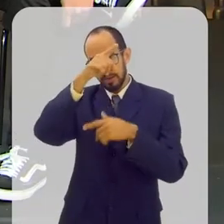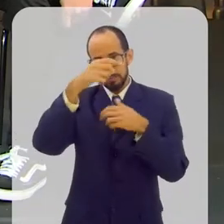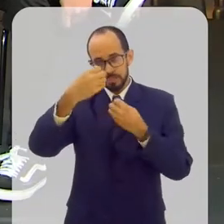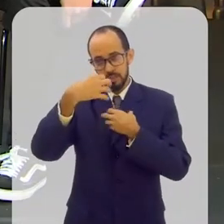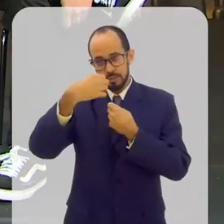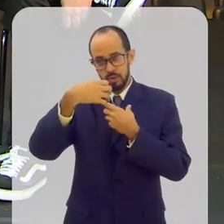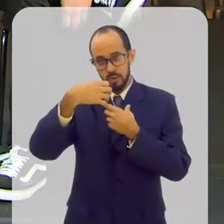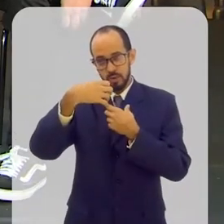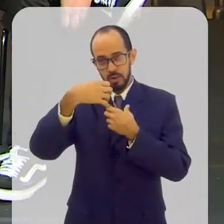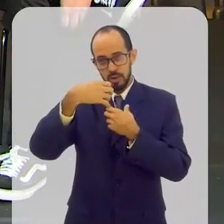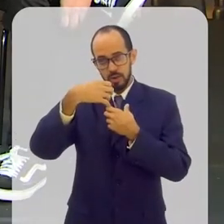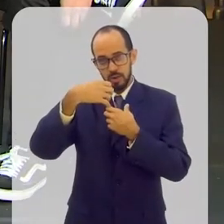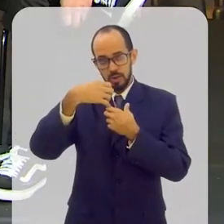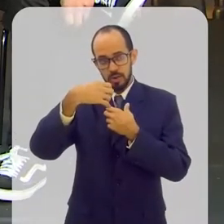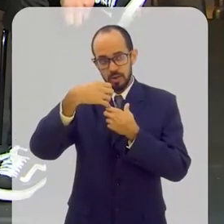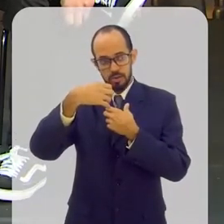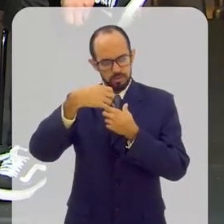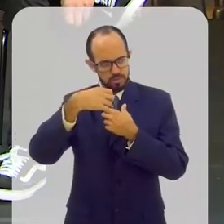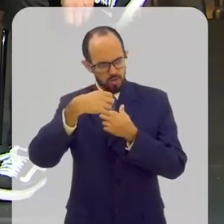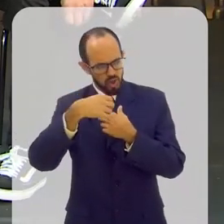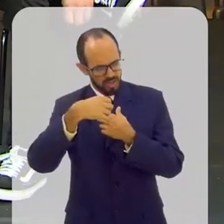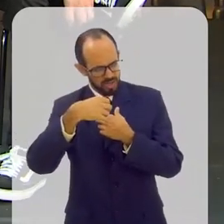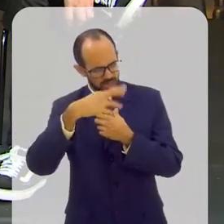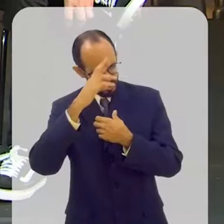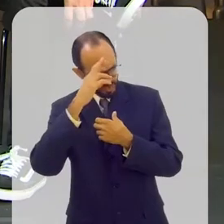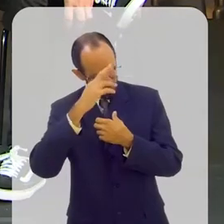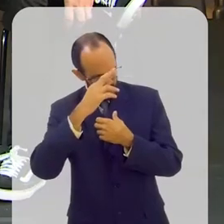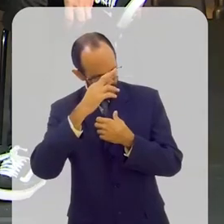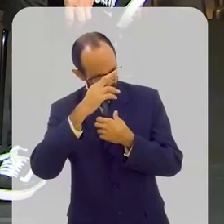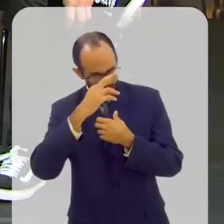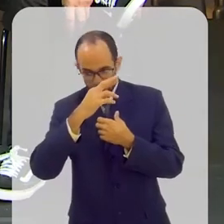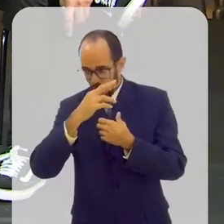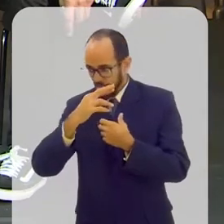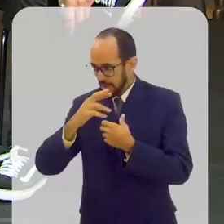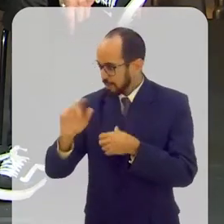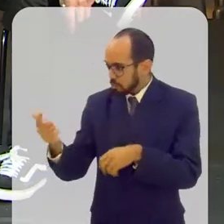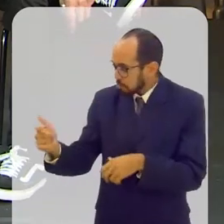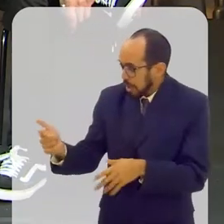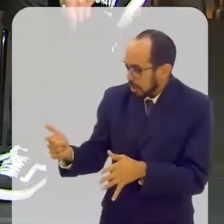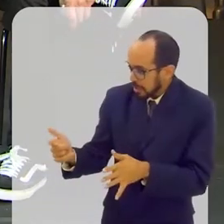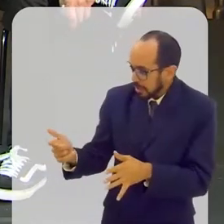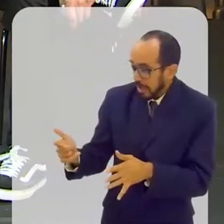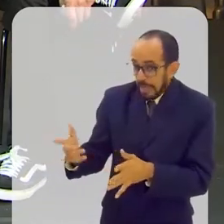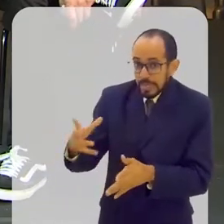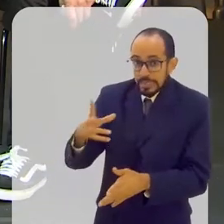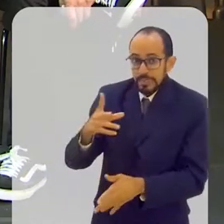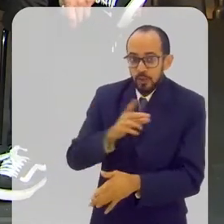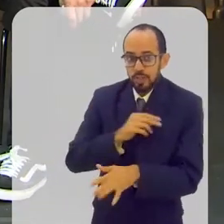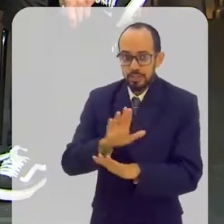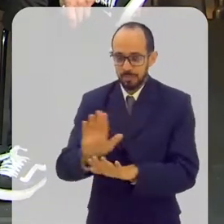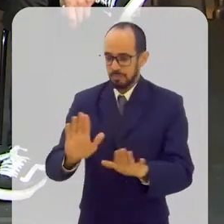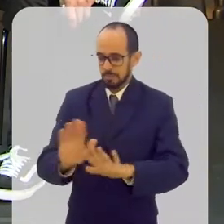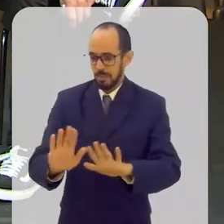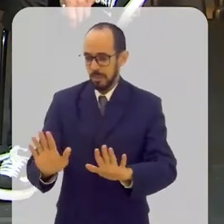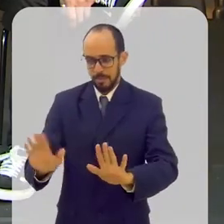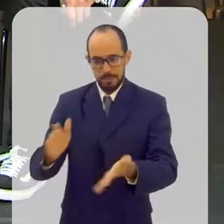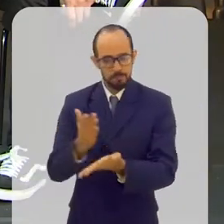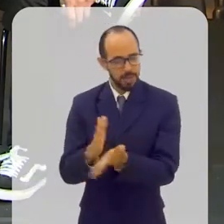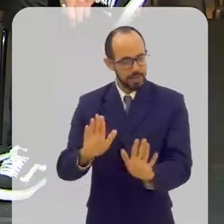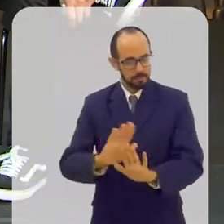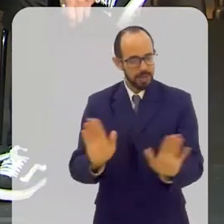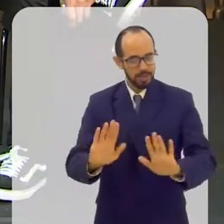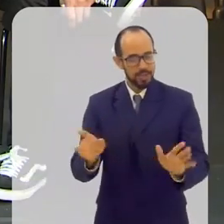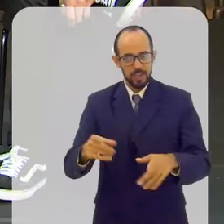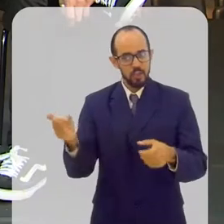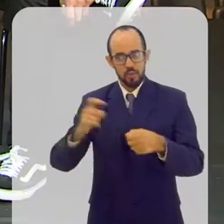Eu falei, uma senhora, assim, assim, assim, assim. Não, não tem não. Eu falei, parou aí. Parou aí, parou.